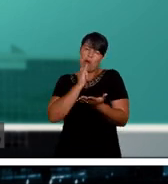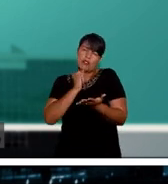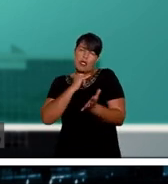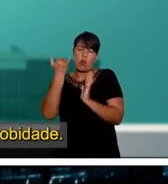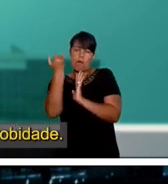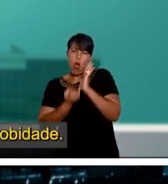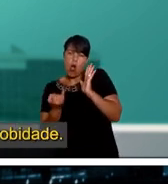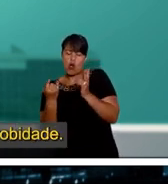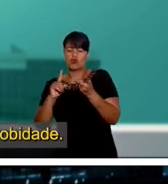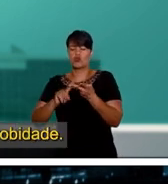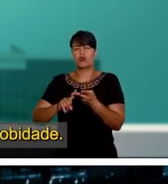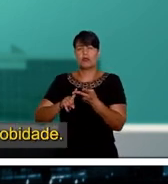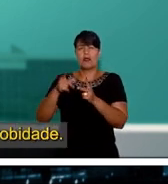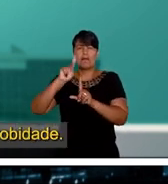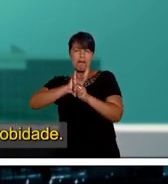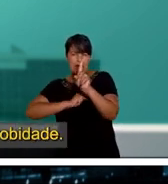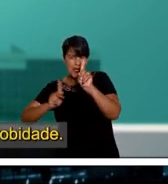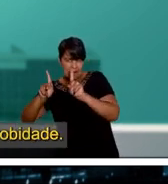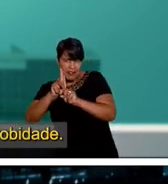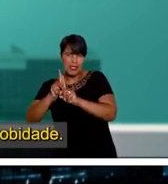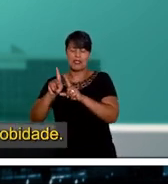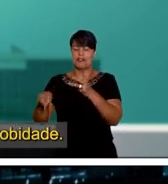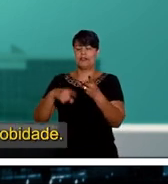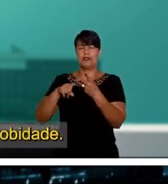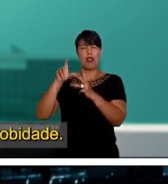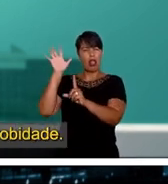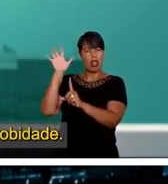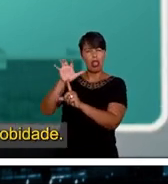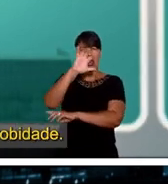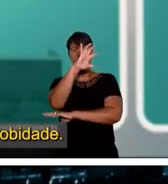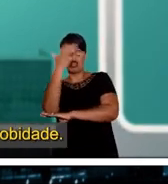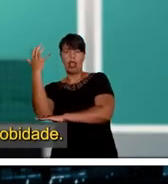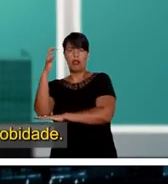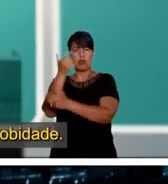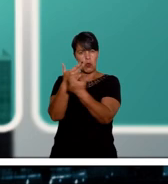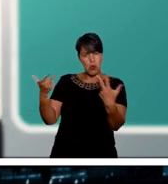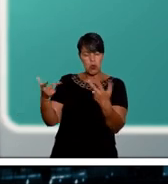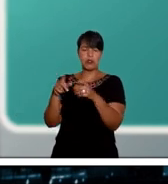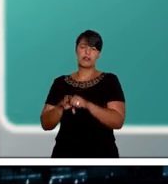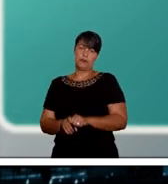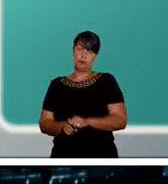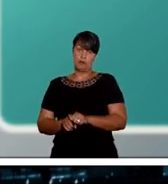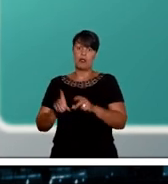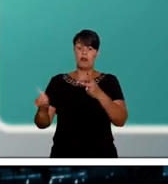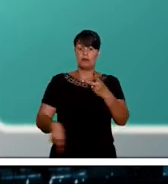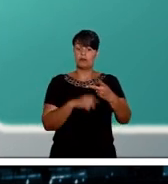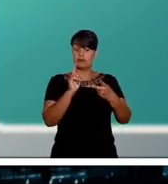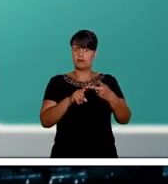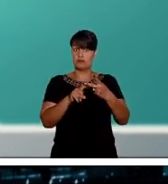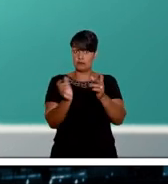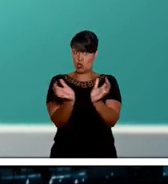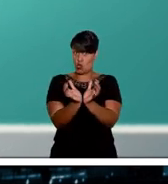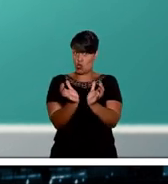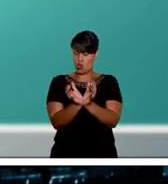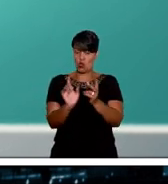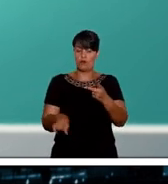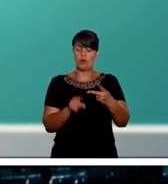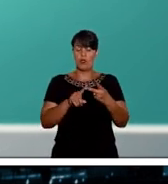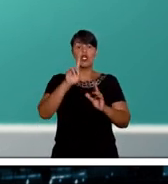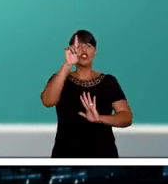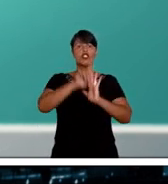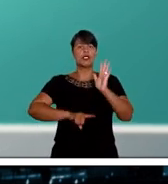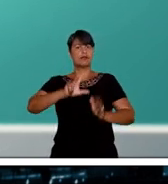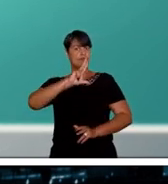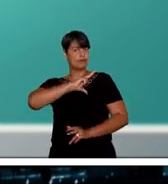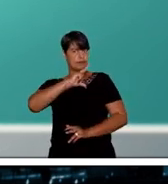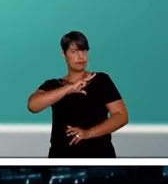de impostos, previdência social, danos ao meio ambiente e improbidade. A segunda trata sobre direito privado